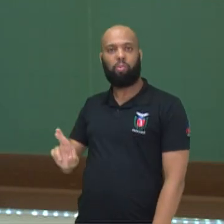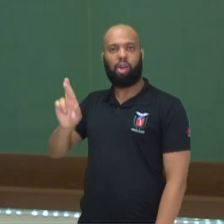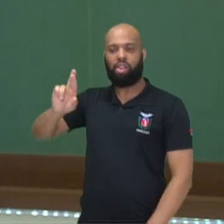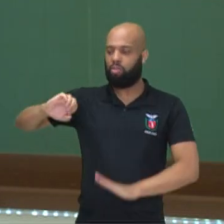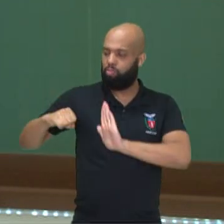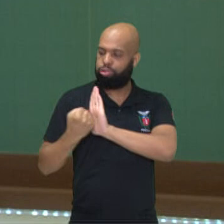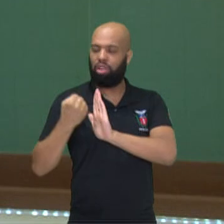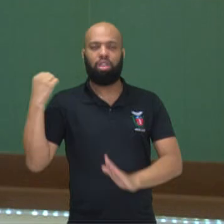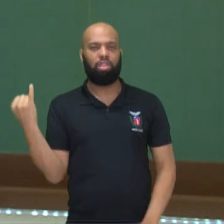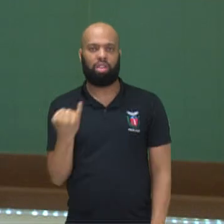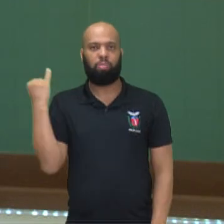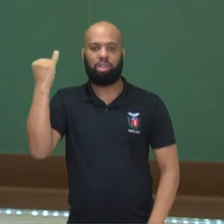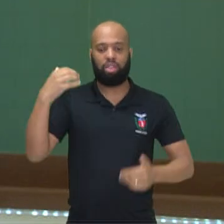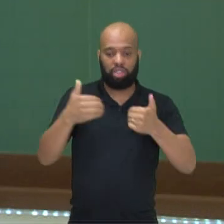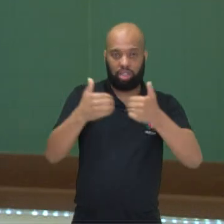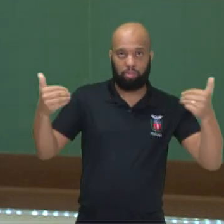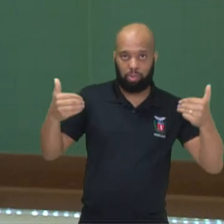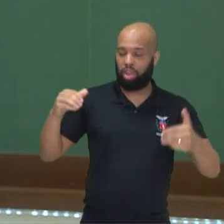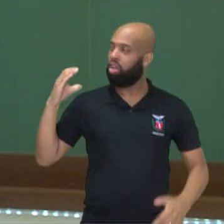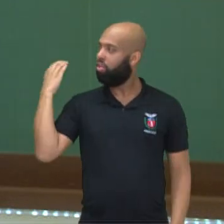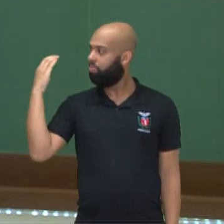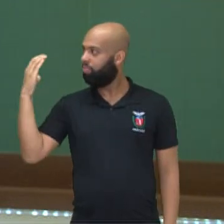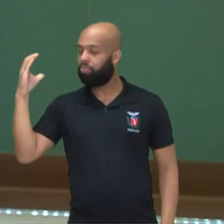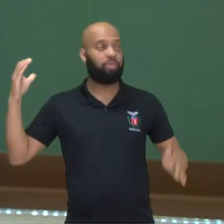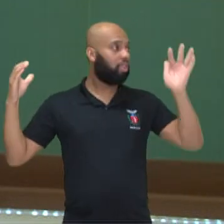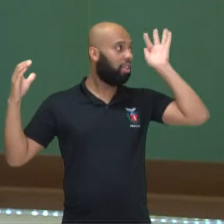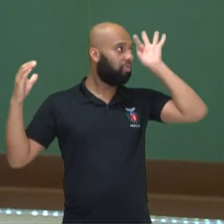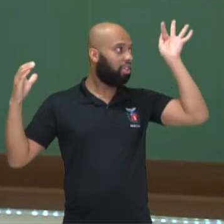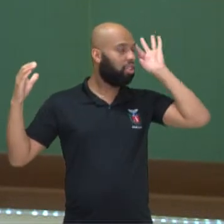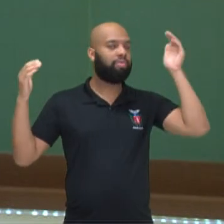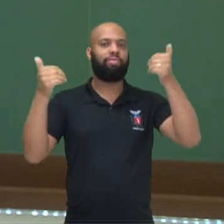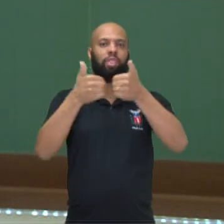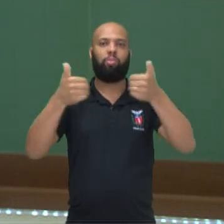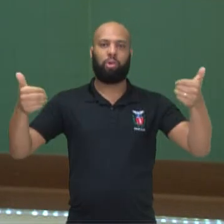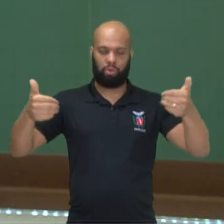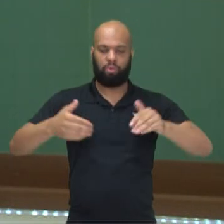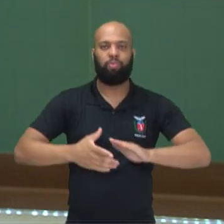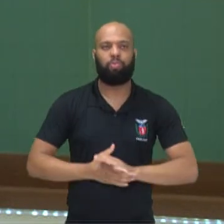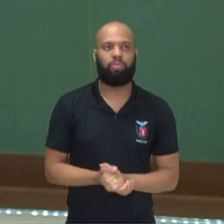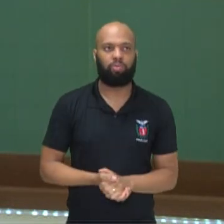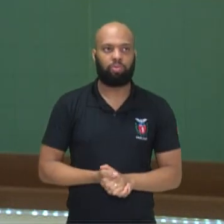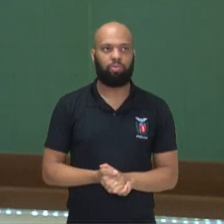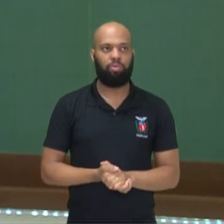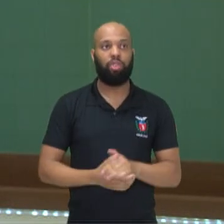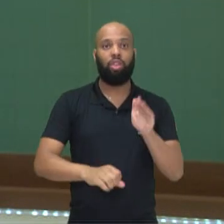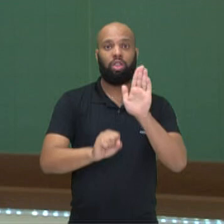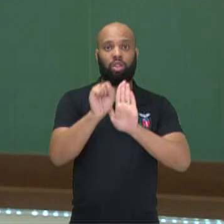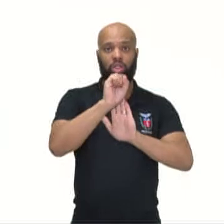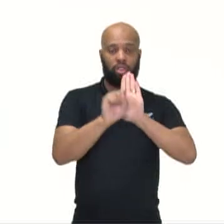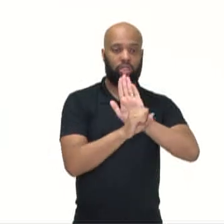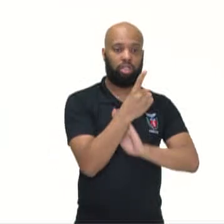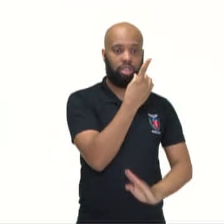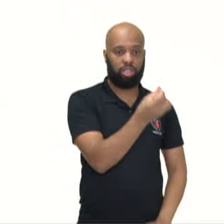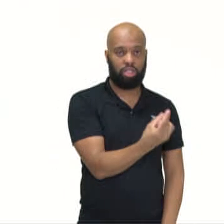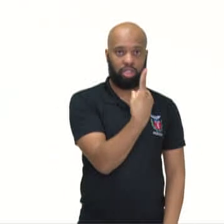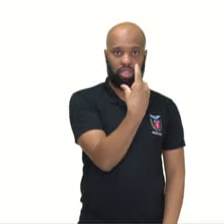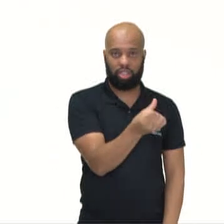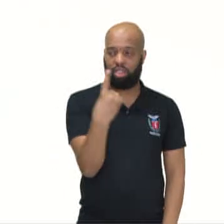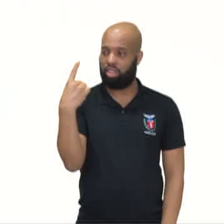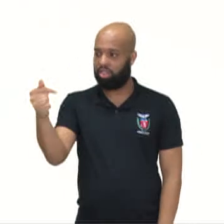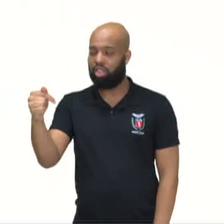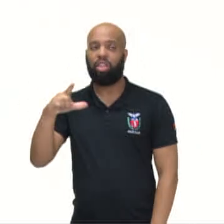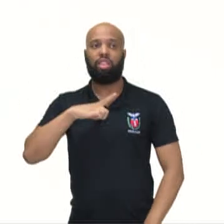marco importante que separa o que é filosofia do que é ciência. Nos séculos XVI e XVII,